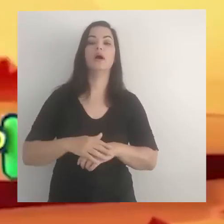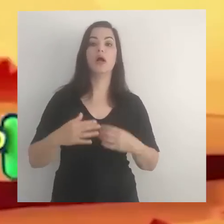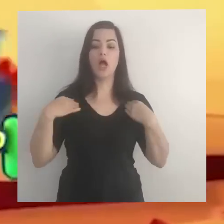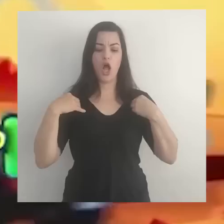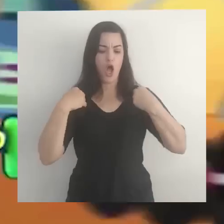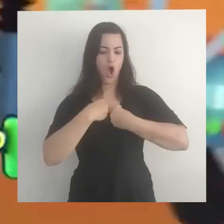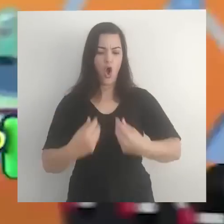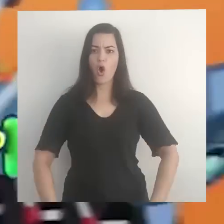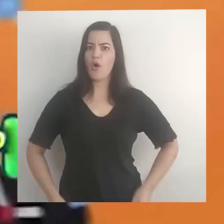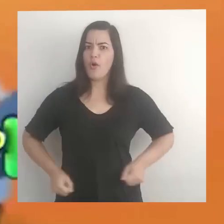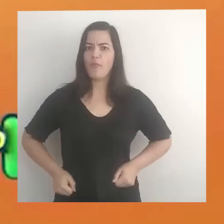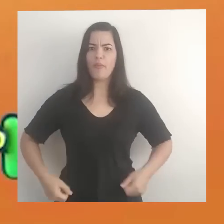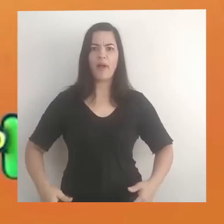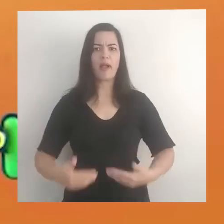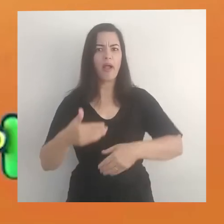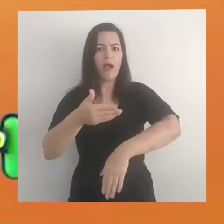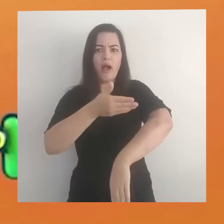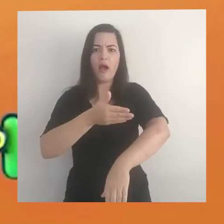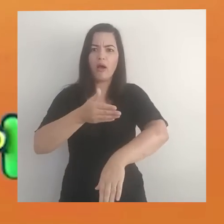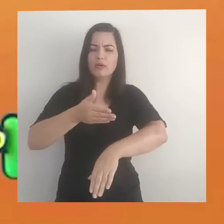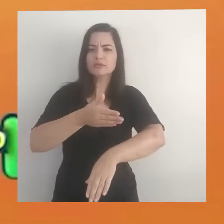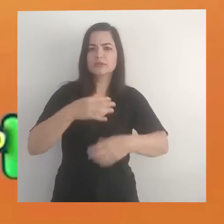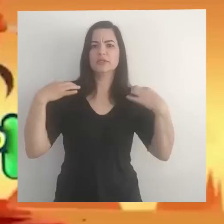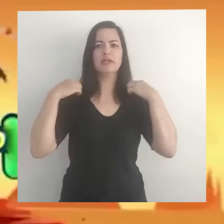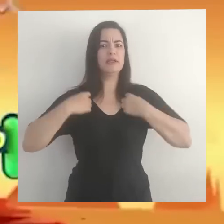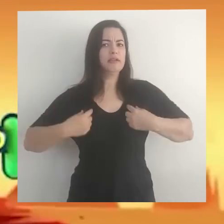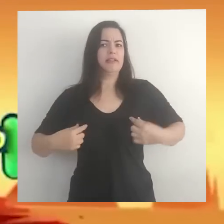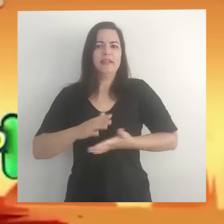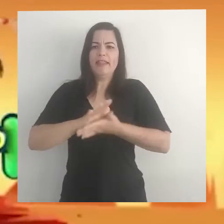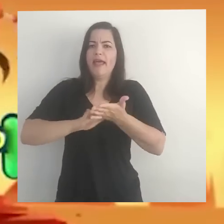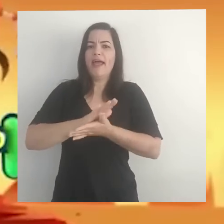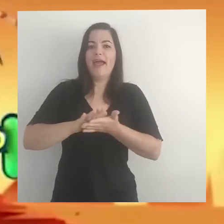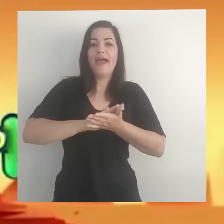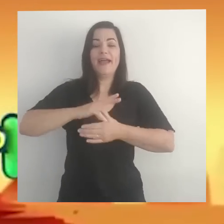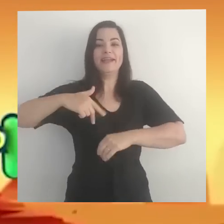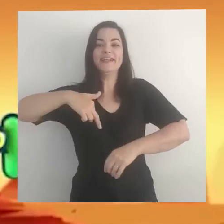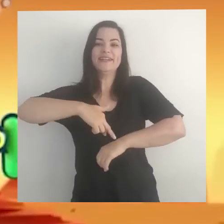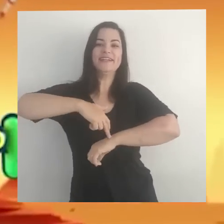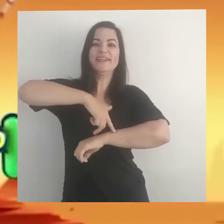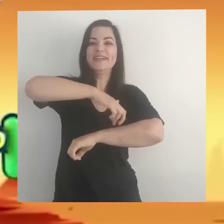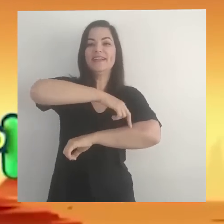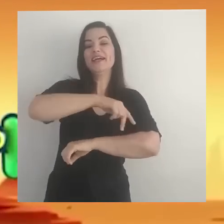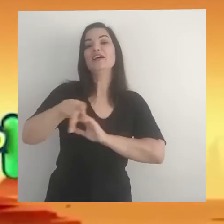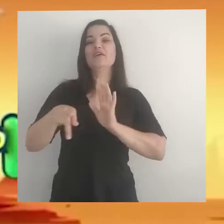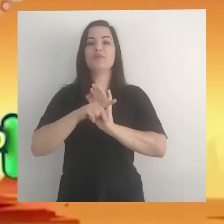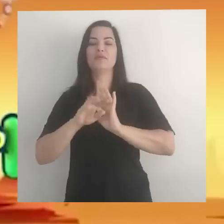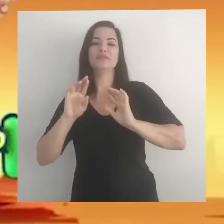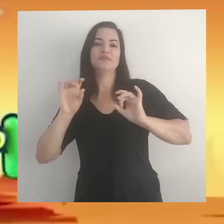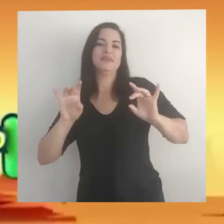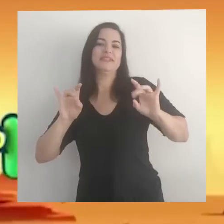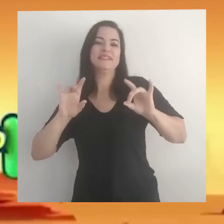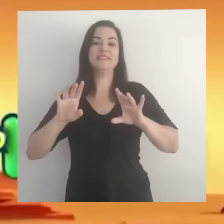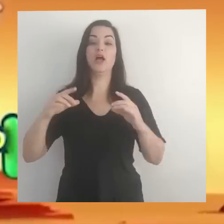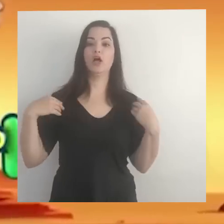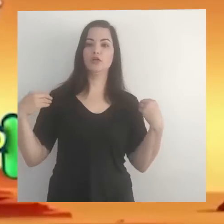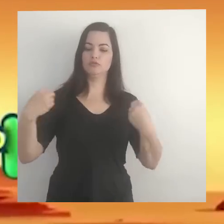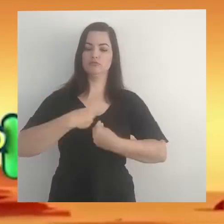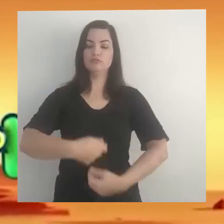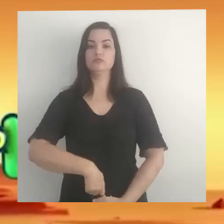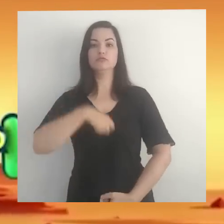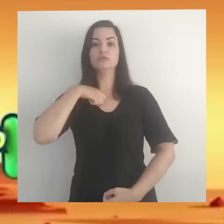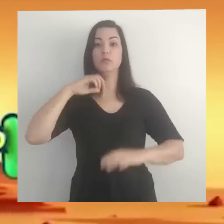blusa, camiseta. A moda em Marte é interestelar. Aqui seu traje